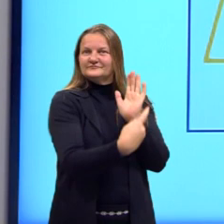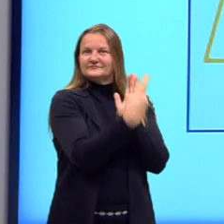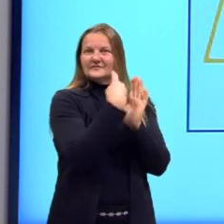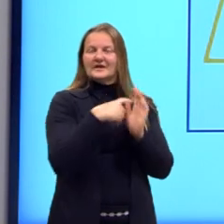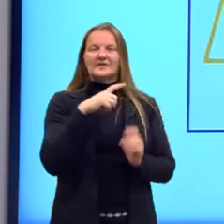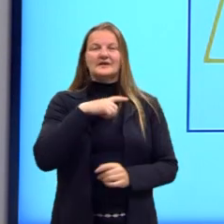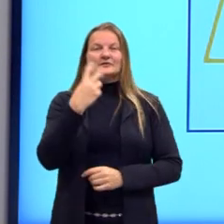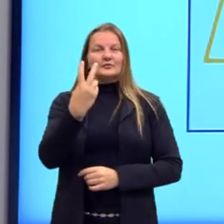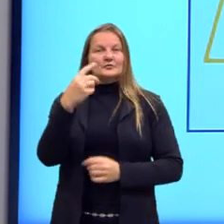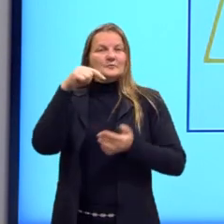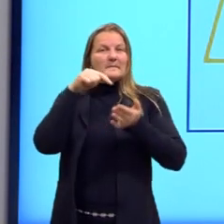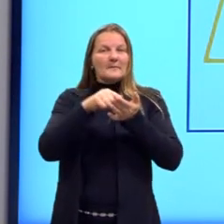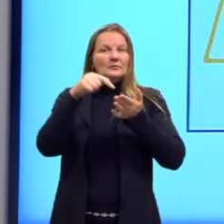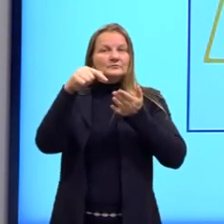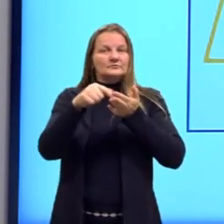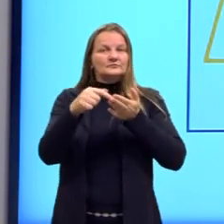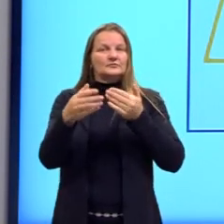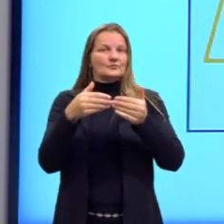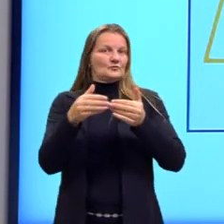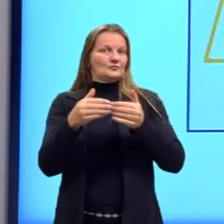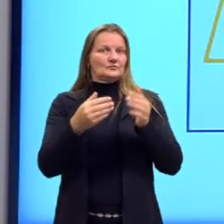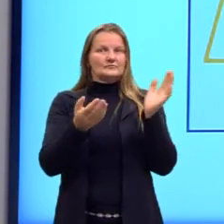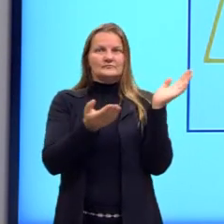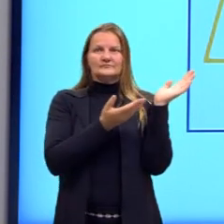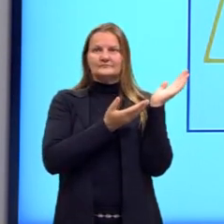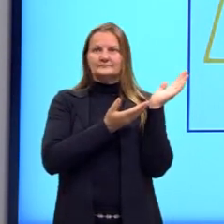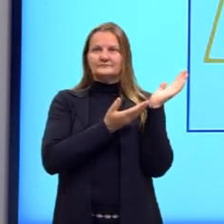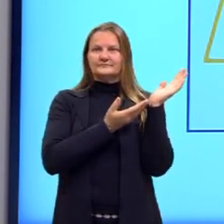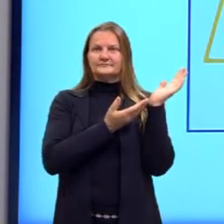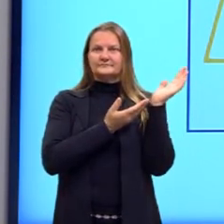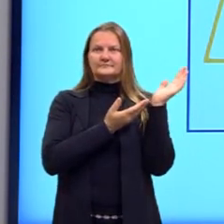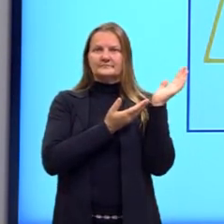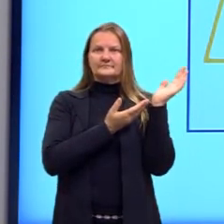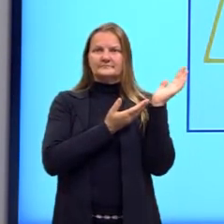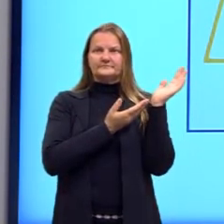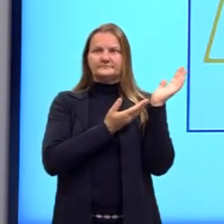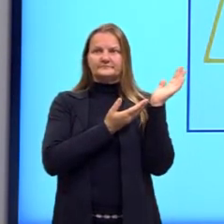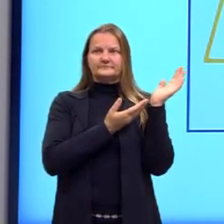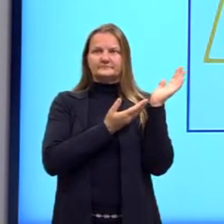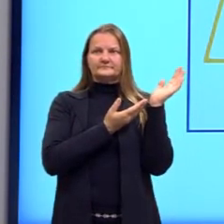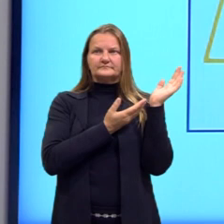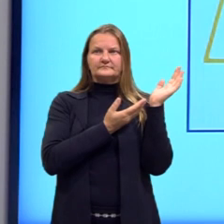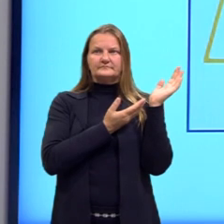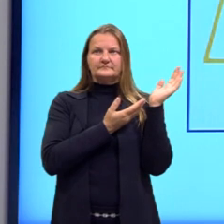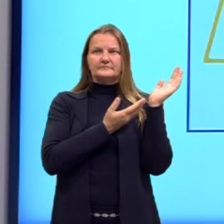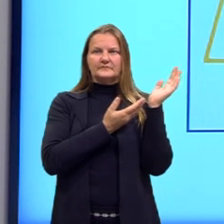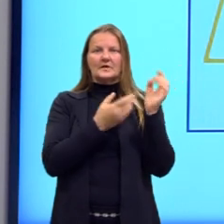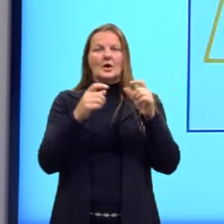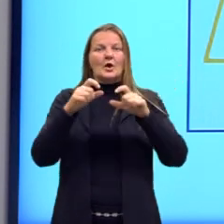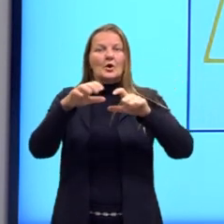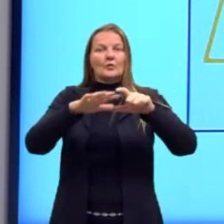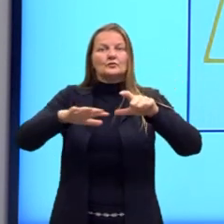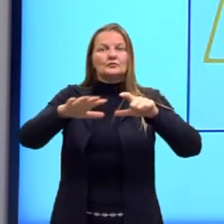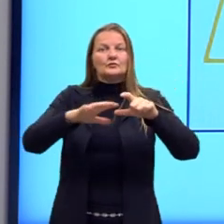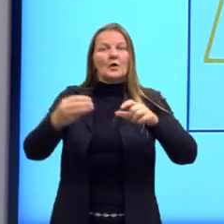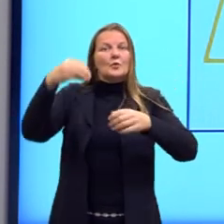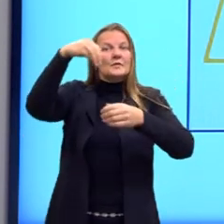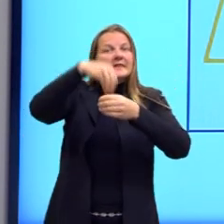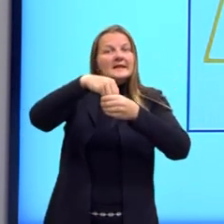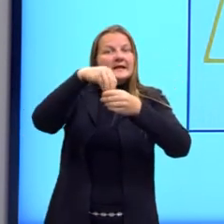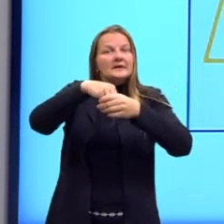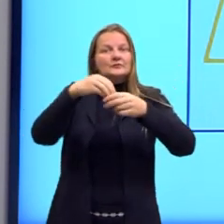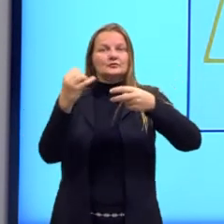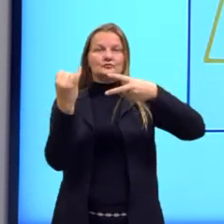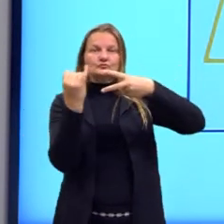ele: quaisquer tá desde que esses pontos eles pertencem então a região poligonal ao